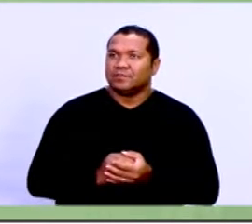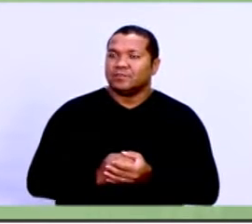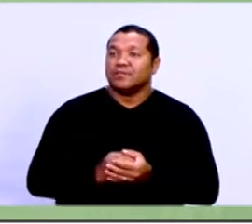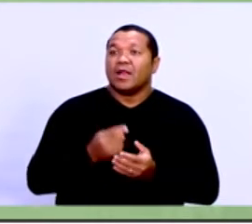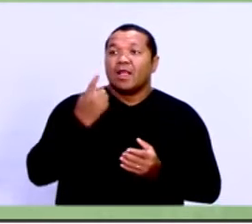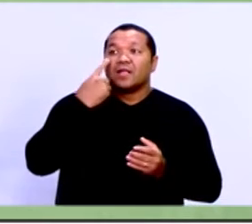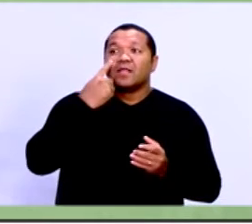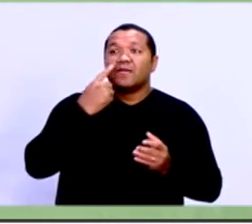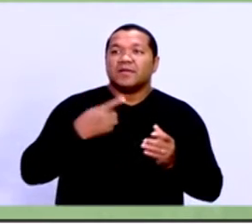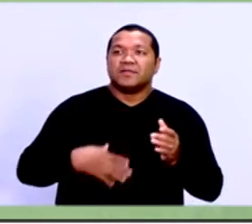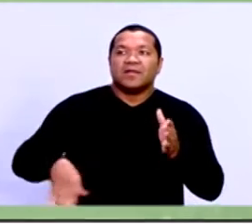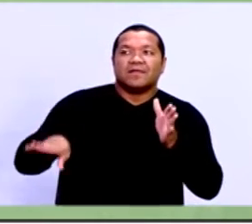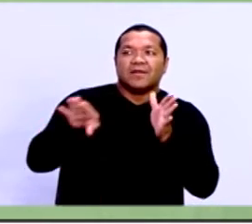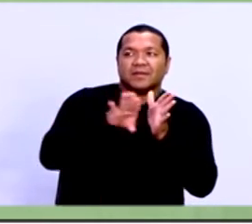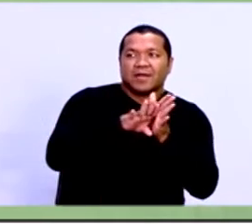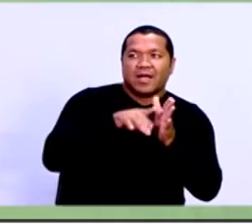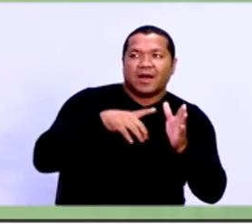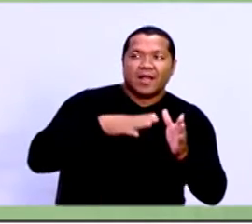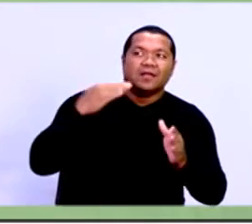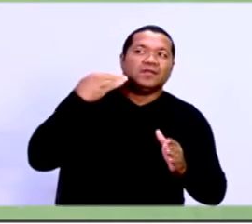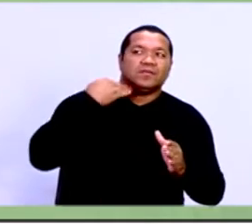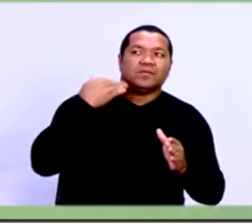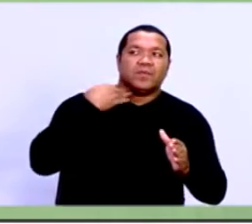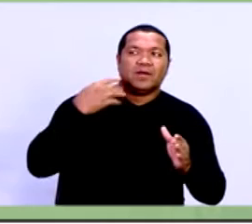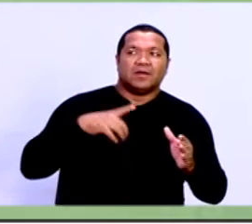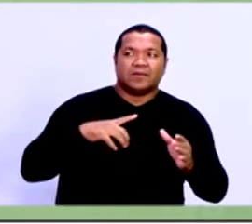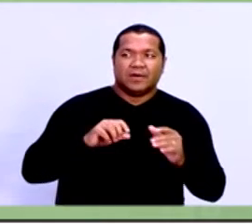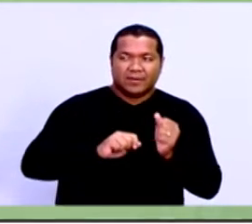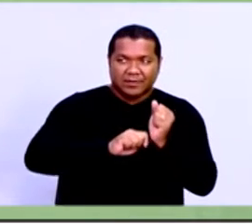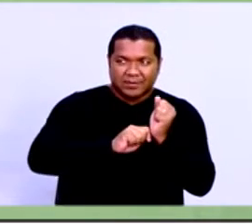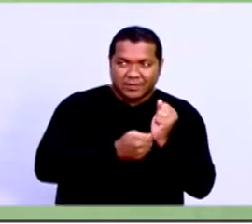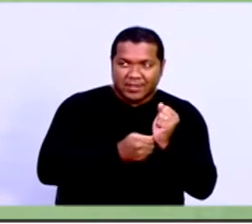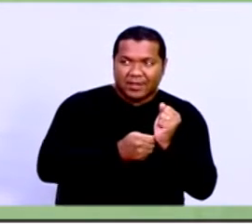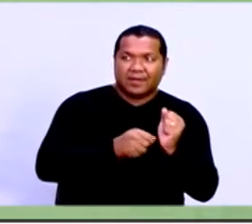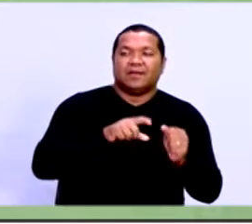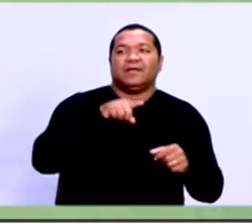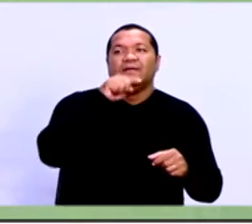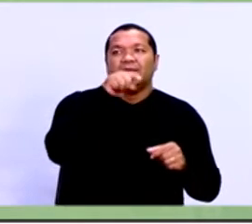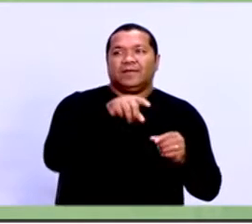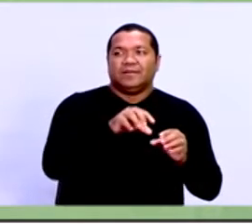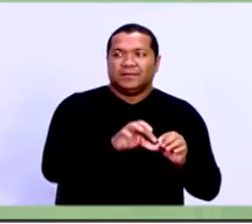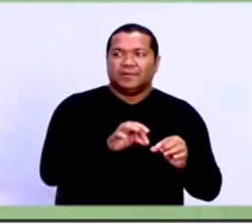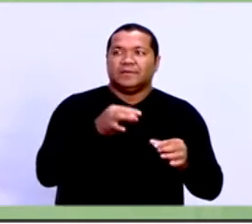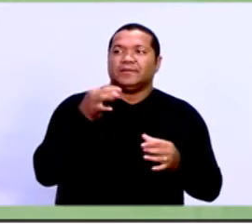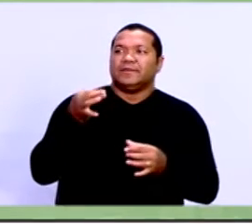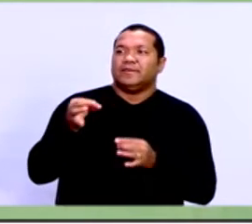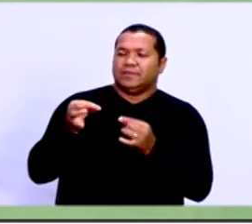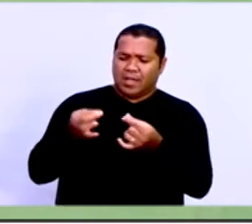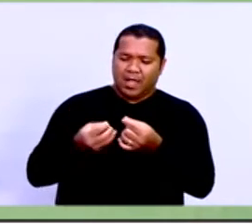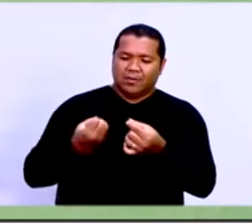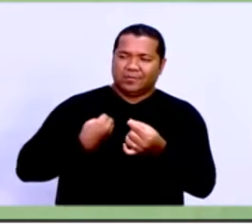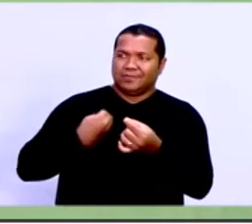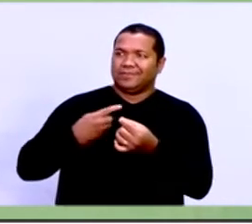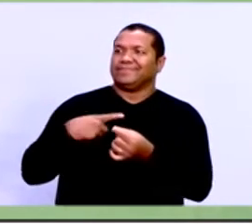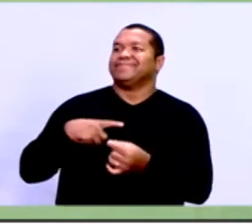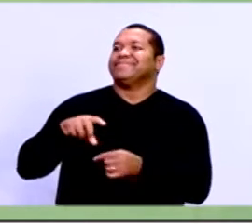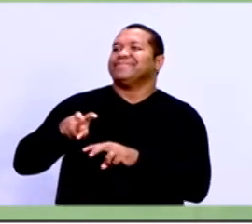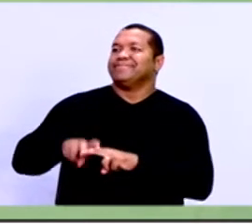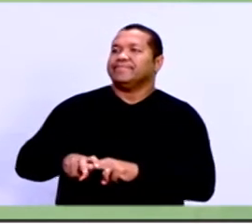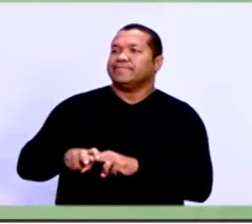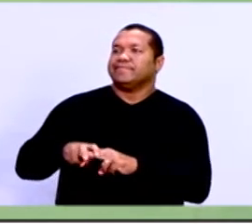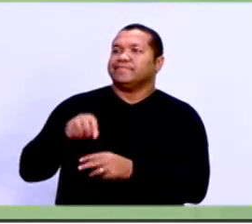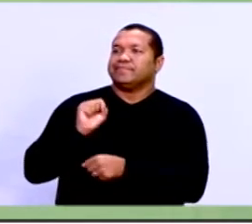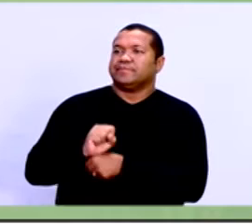lá no meu terminal de atendimento vai retirar a senha dele ele vai esperá lá na sala de espera